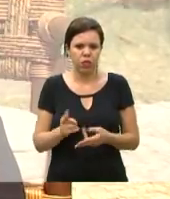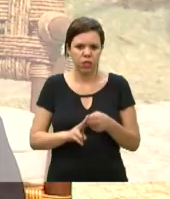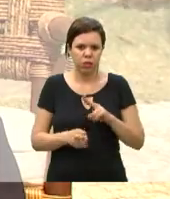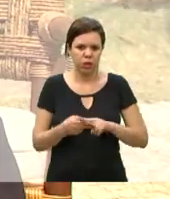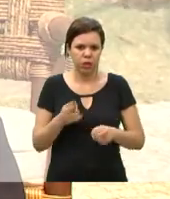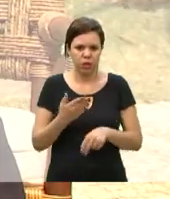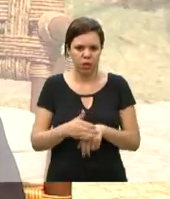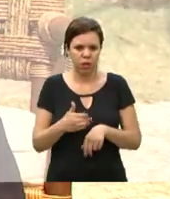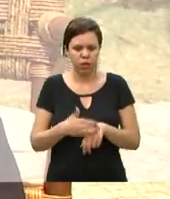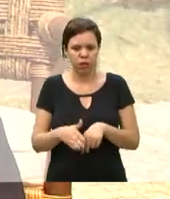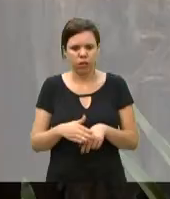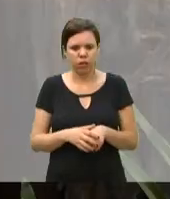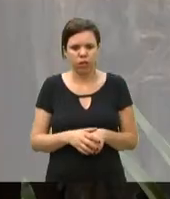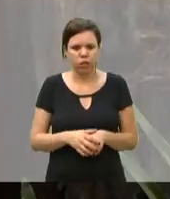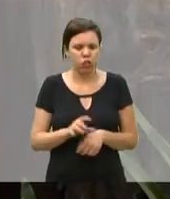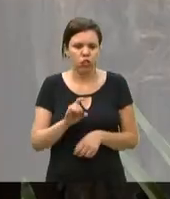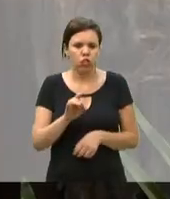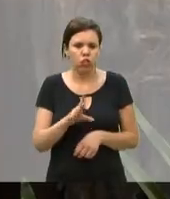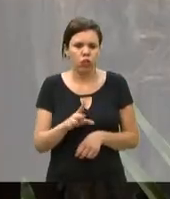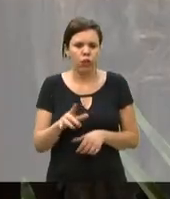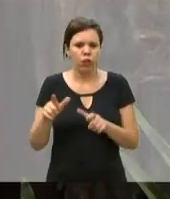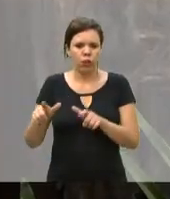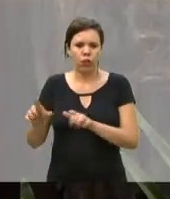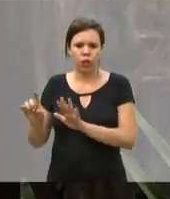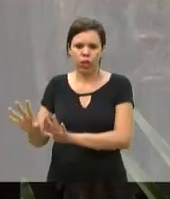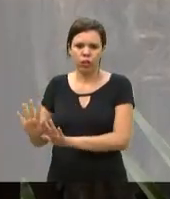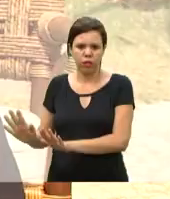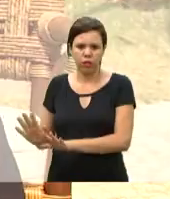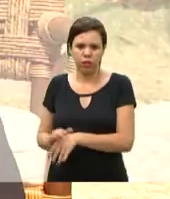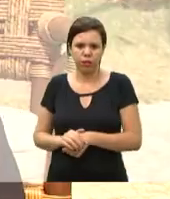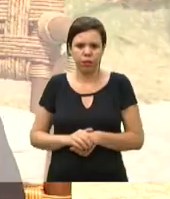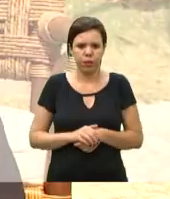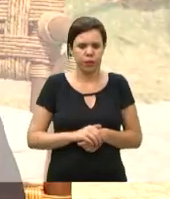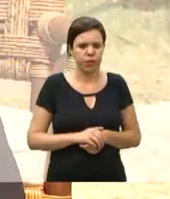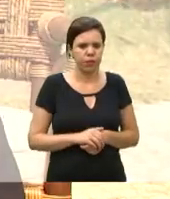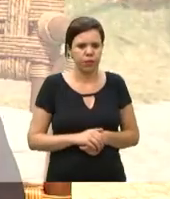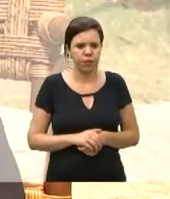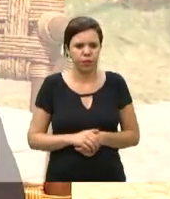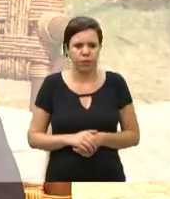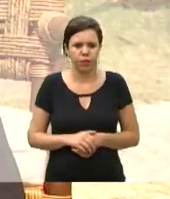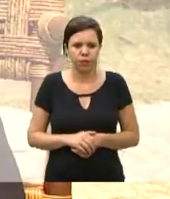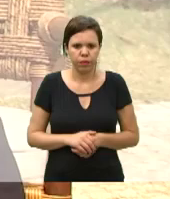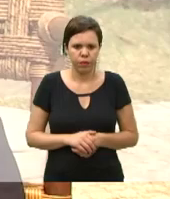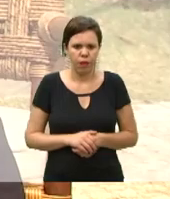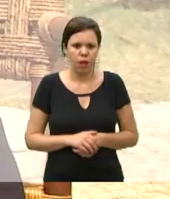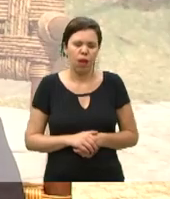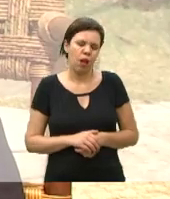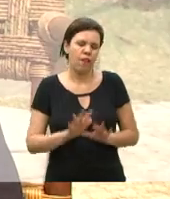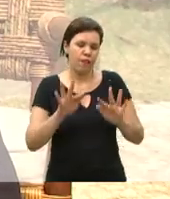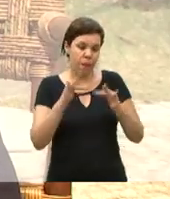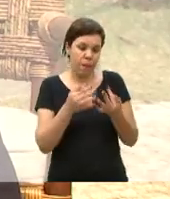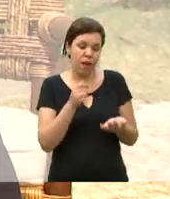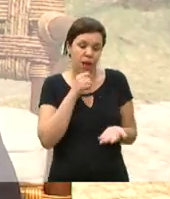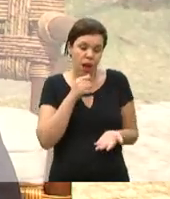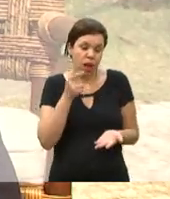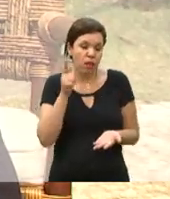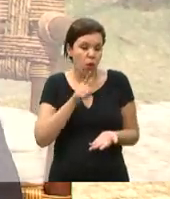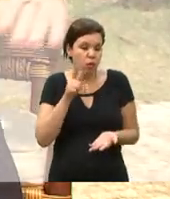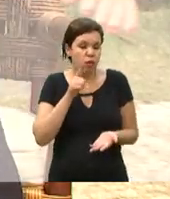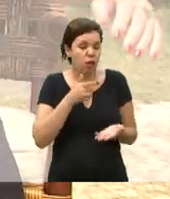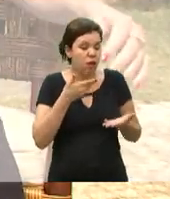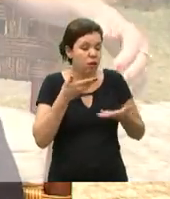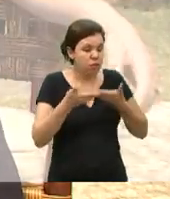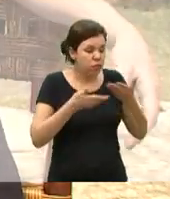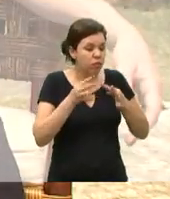habilidades. Não, é? Não fica só numa caixinha. Não fica. Mas ainda, para os pais conseguirem o